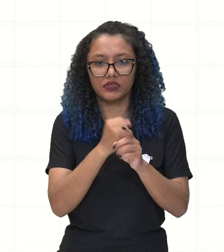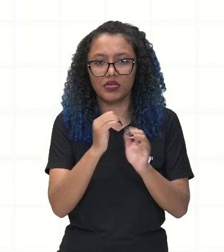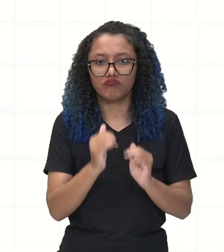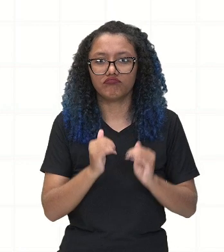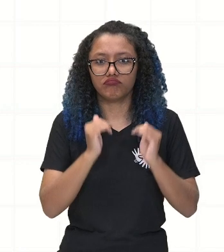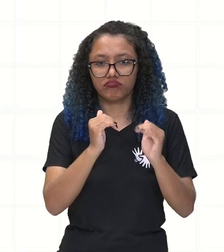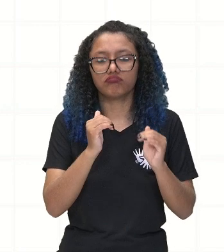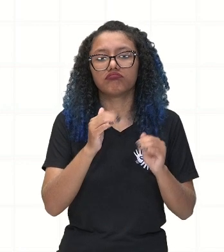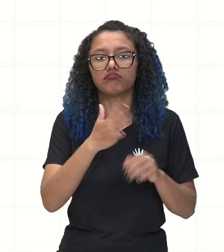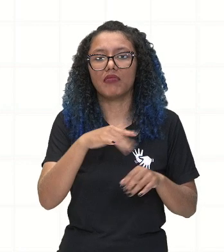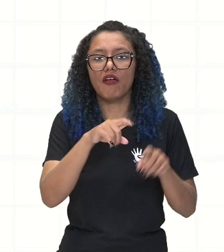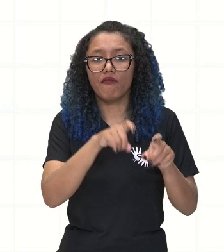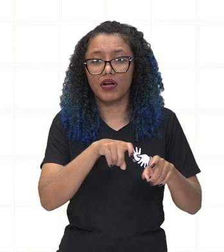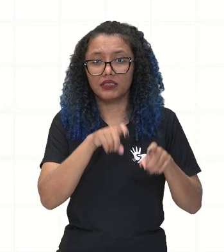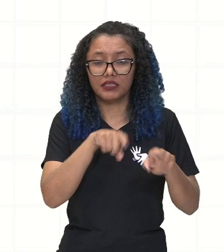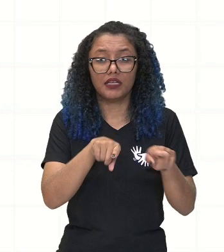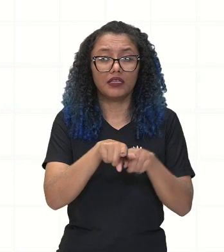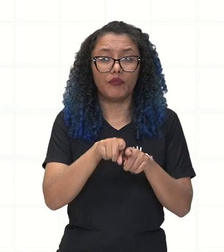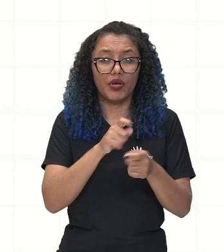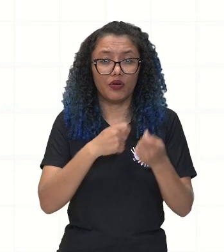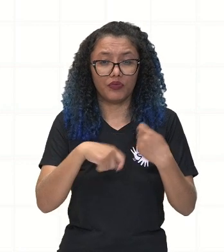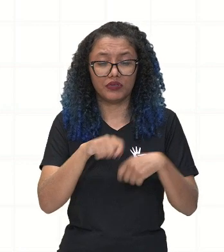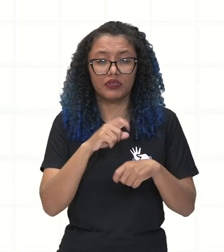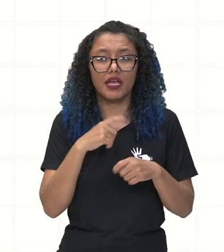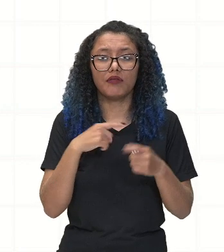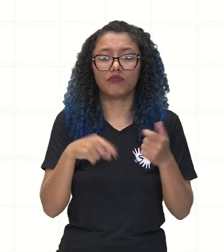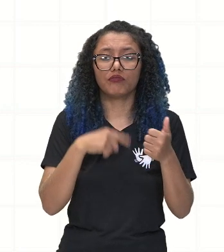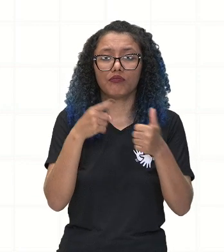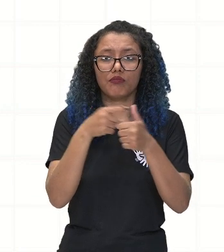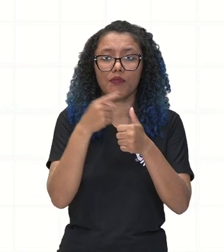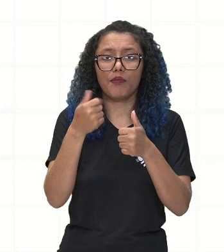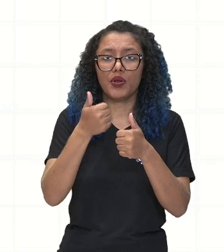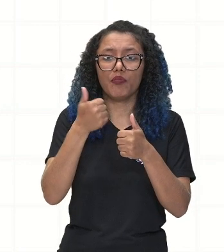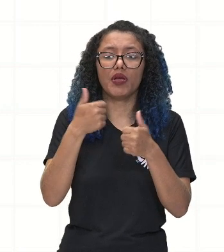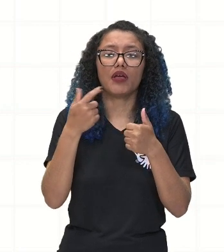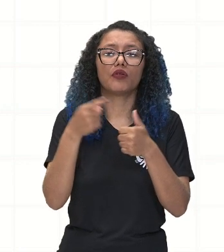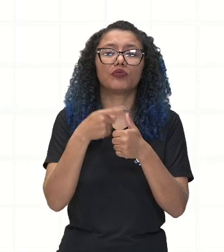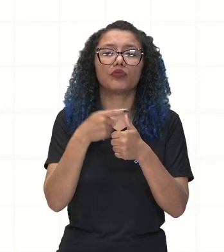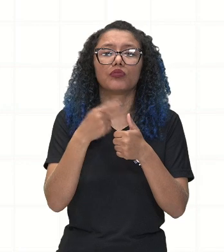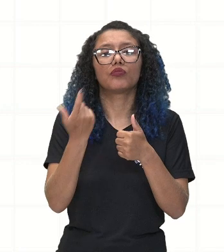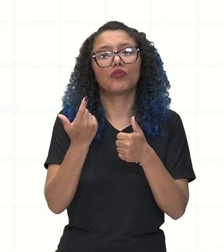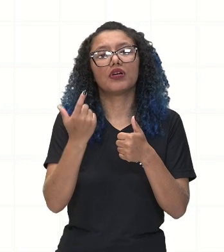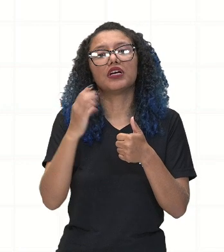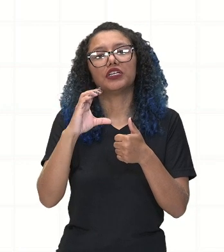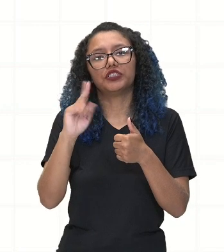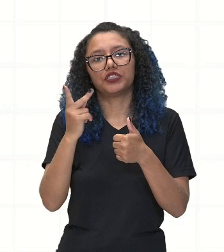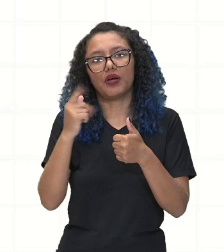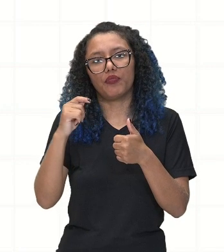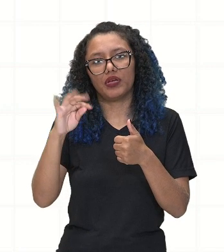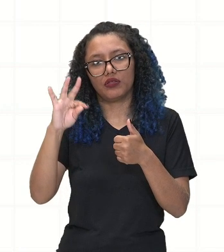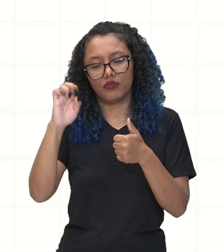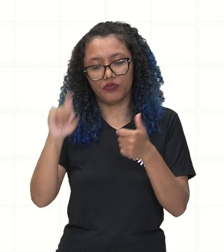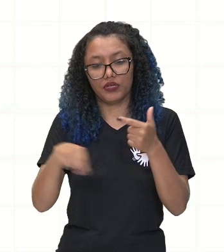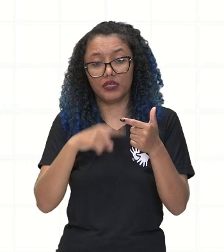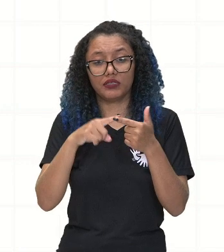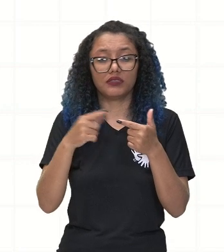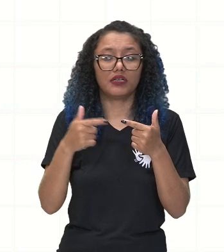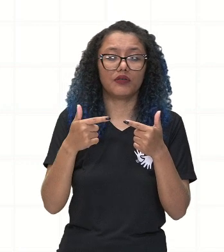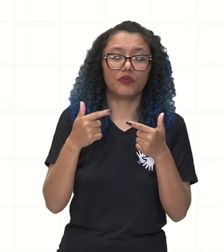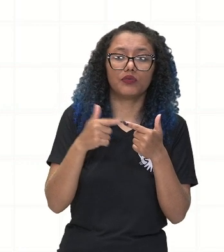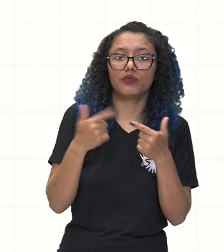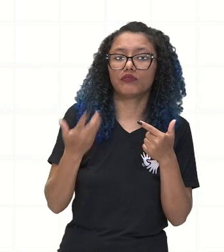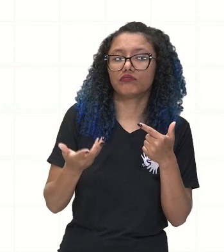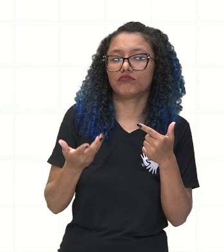na escala de importância havia os chapetones e logo em seguida os crioulos. Porém, eles não tinham